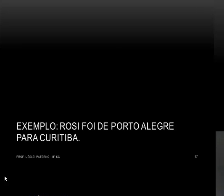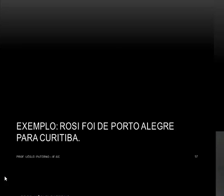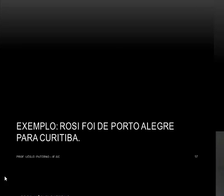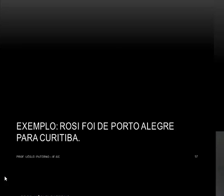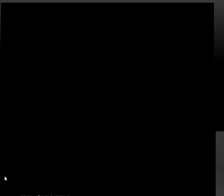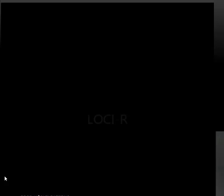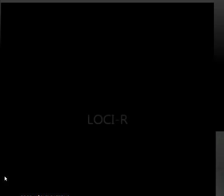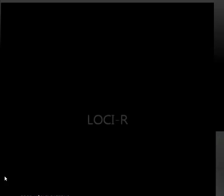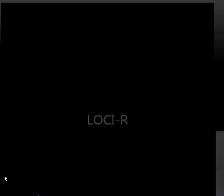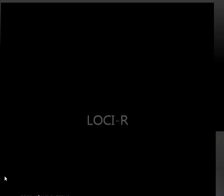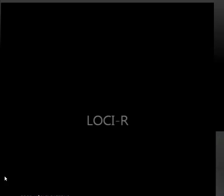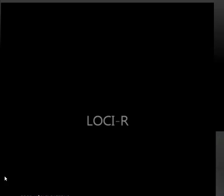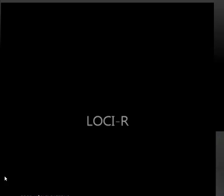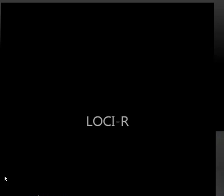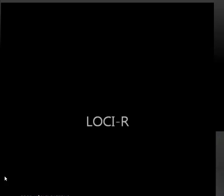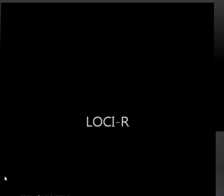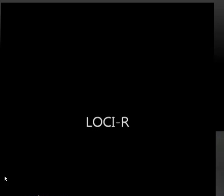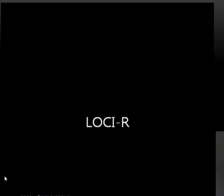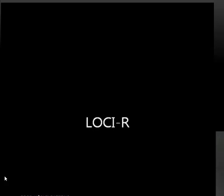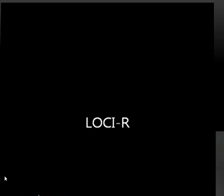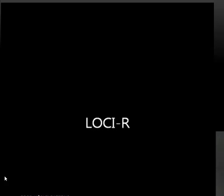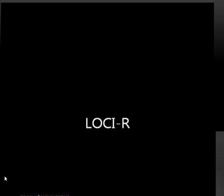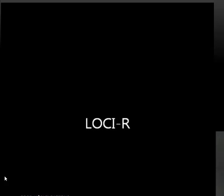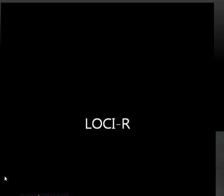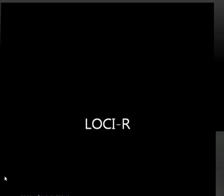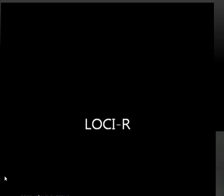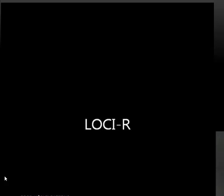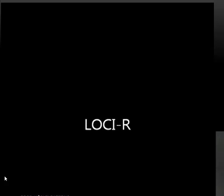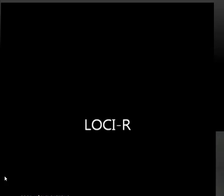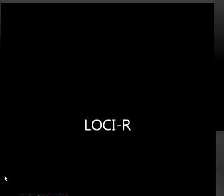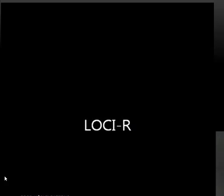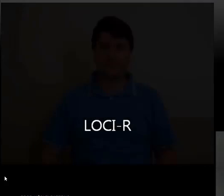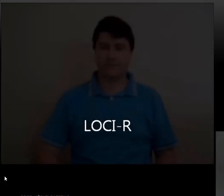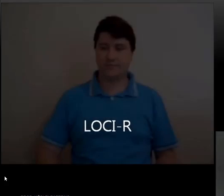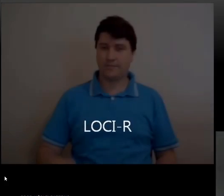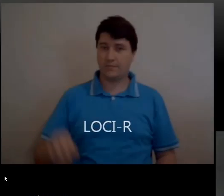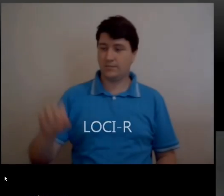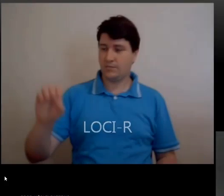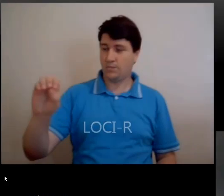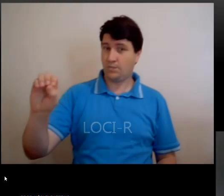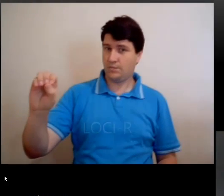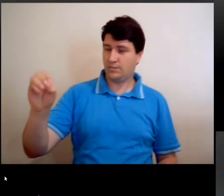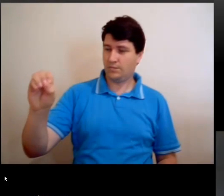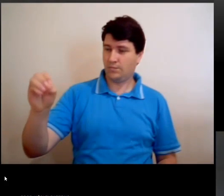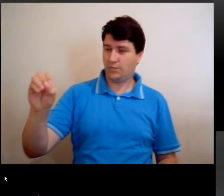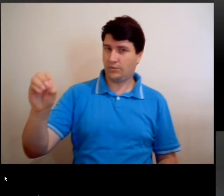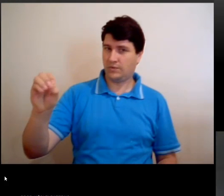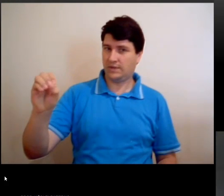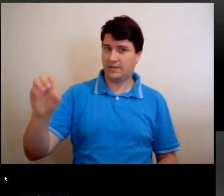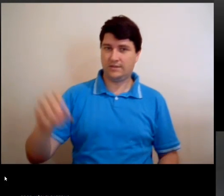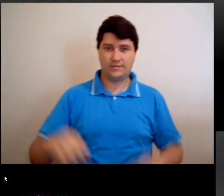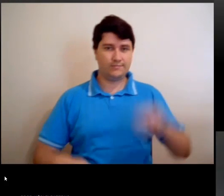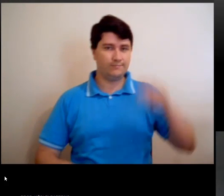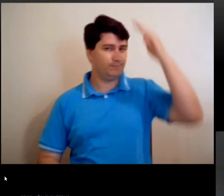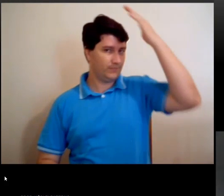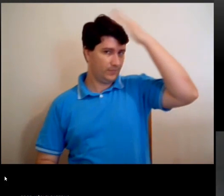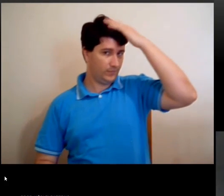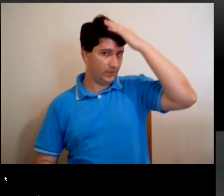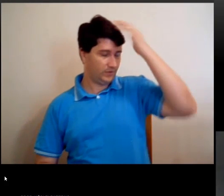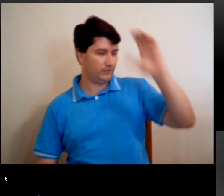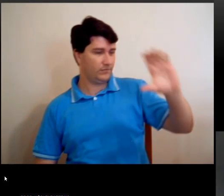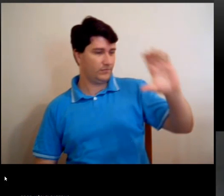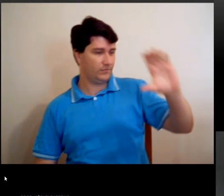Aqui tem um vídeo já montado, o uso do LOCR para deslocamento. Ó, Porto